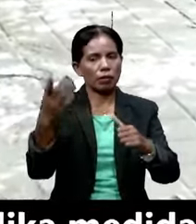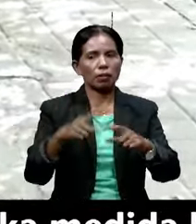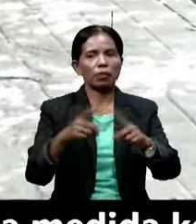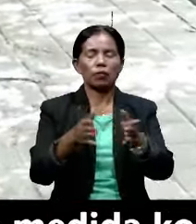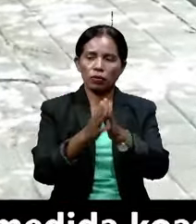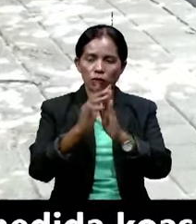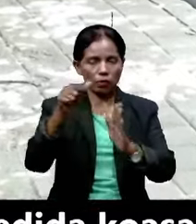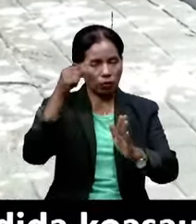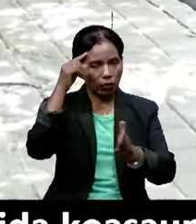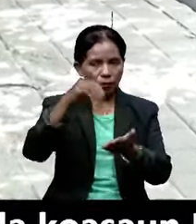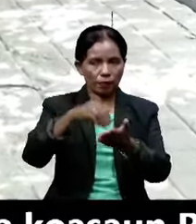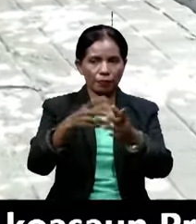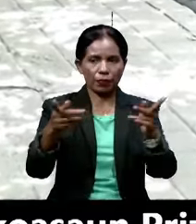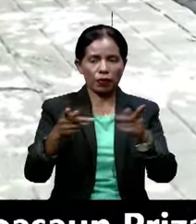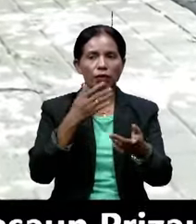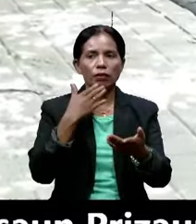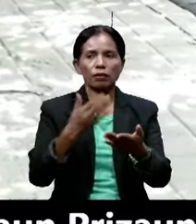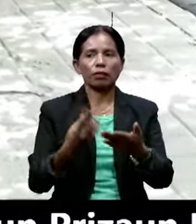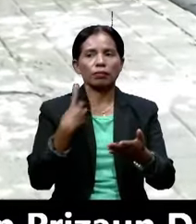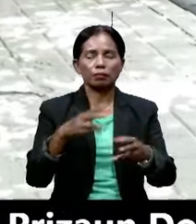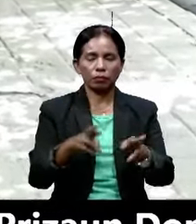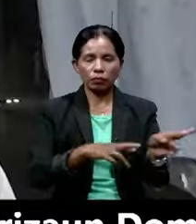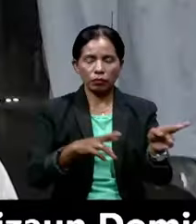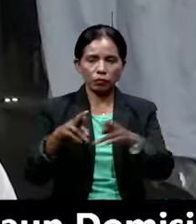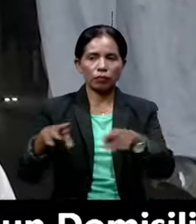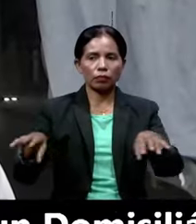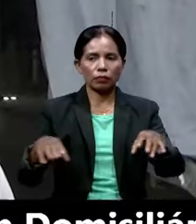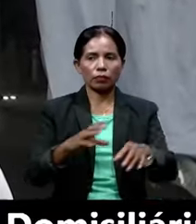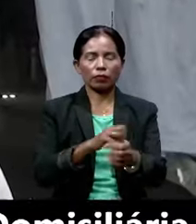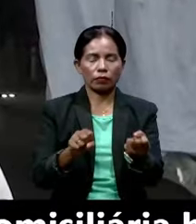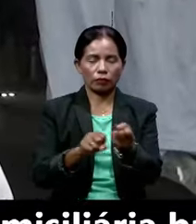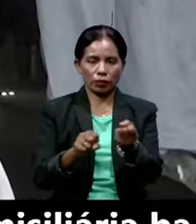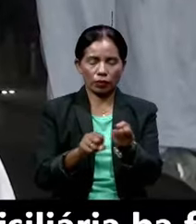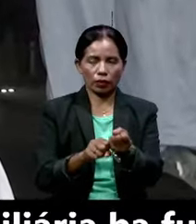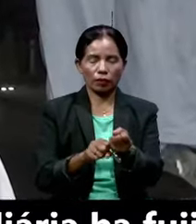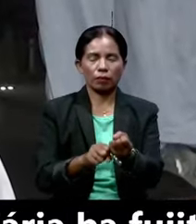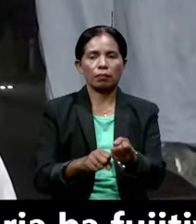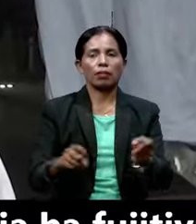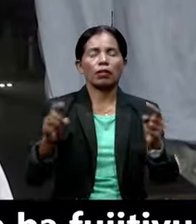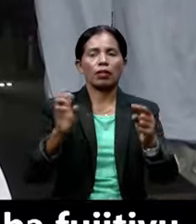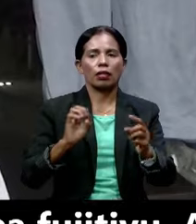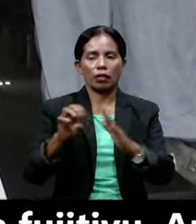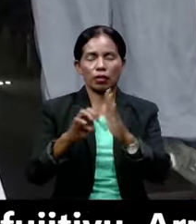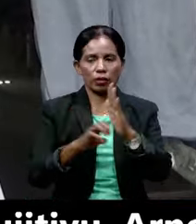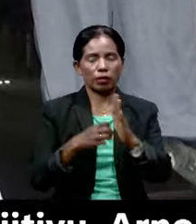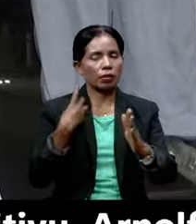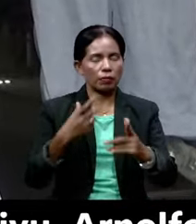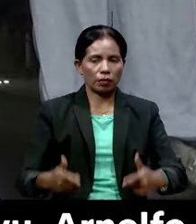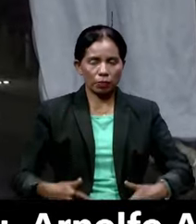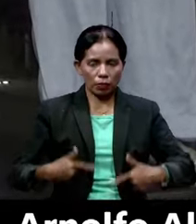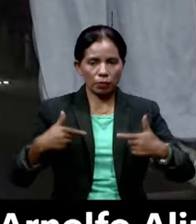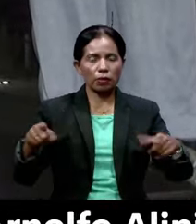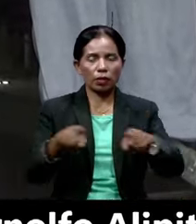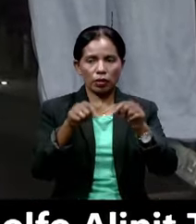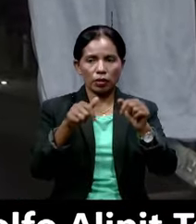russo governo cria ulu condição. A mim pronto contribui ba estado, mas bem a mim muris makan seona,